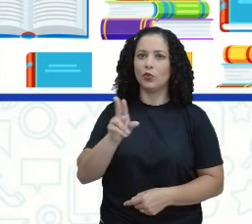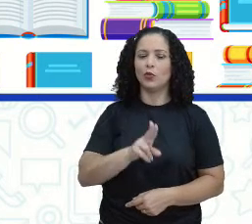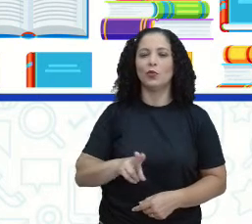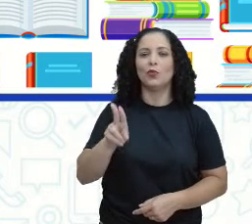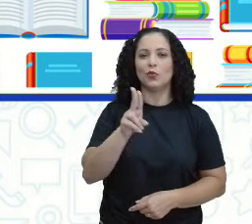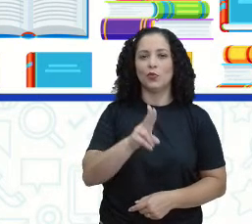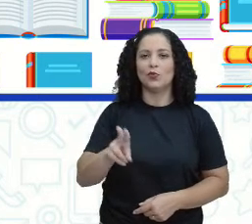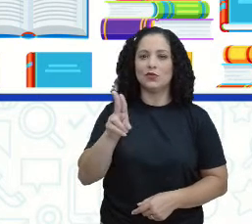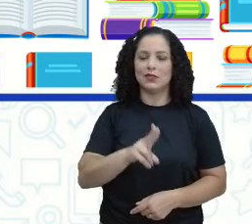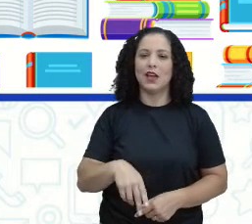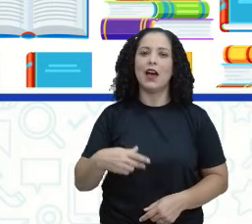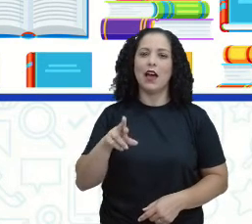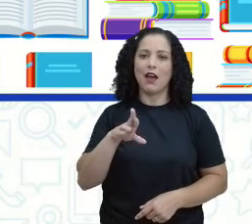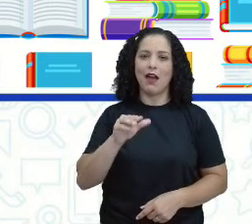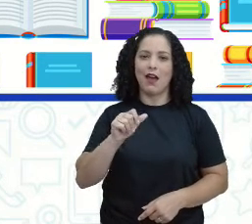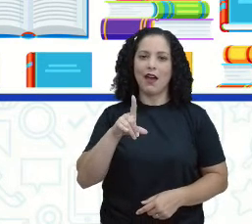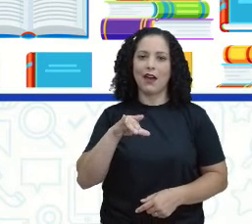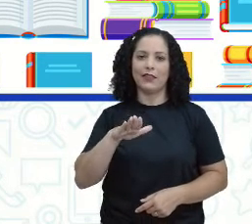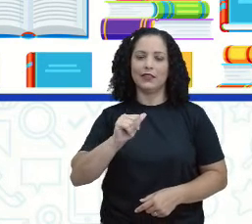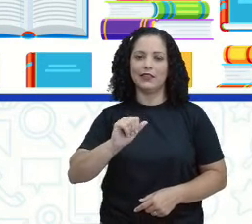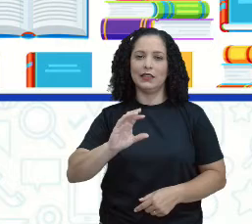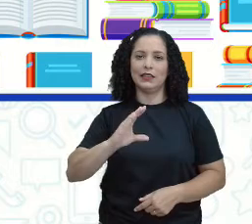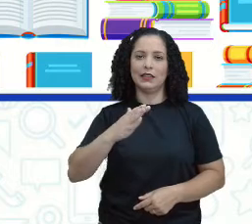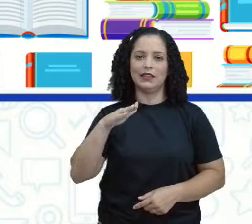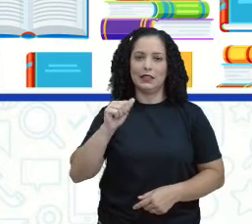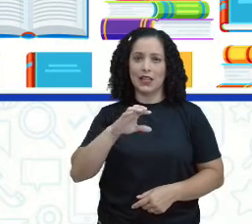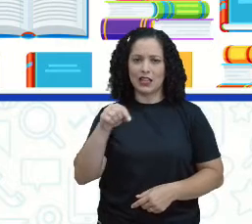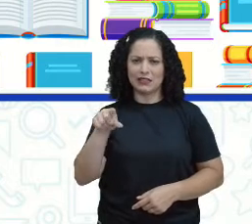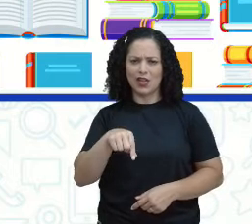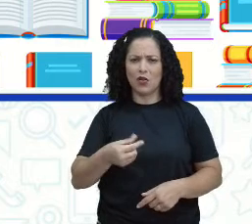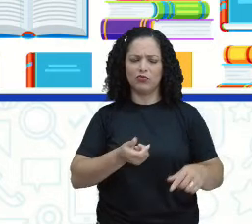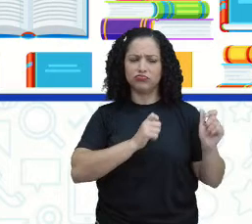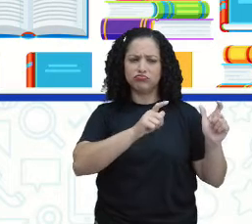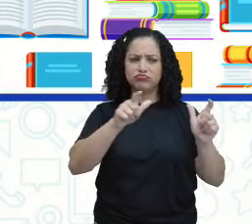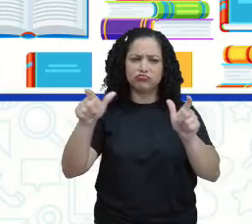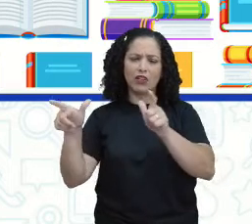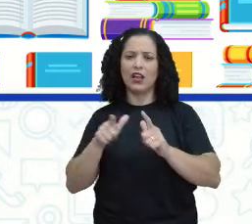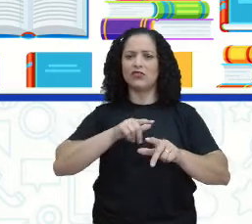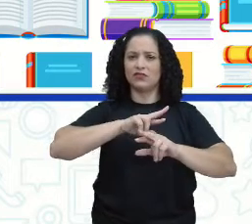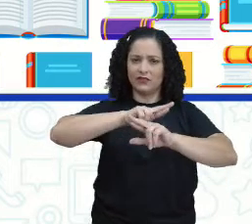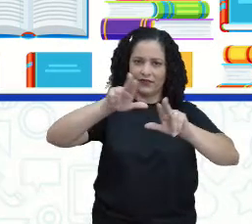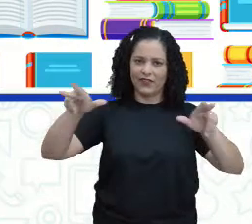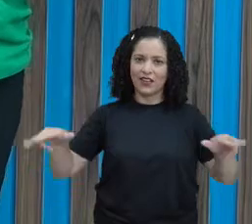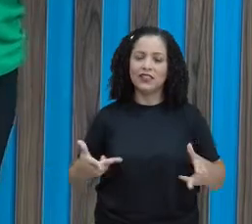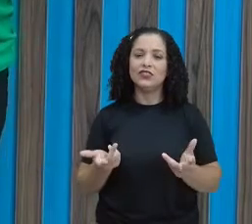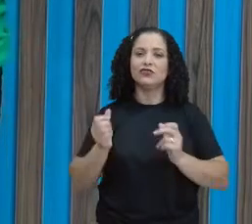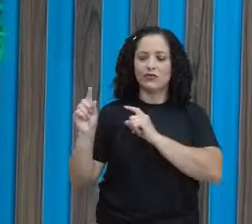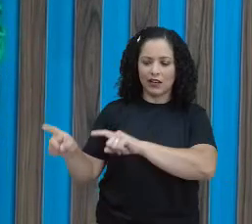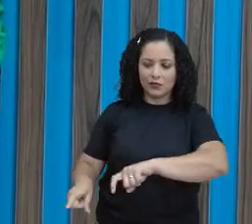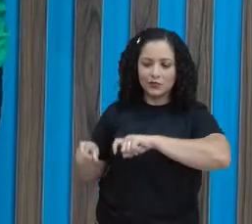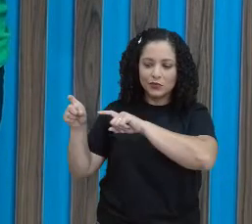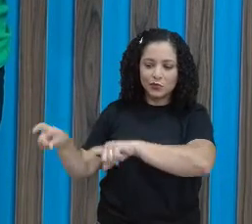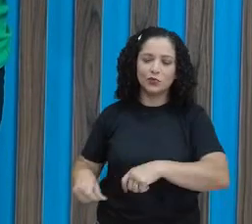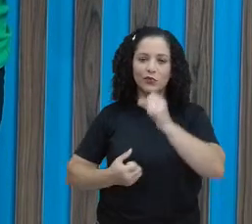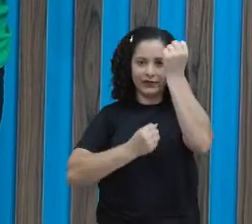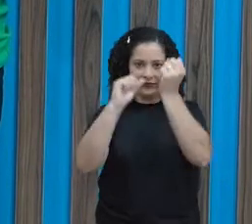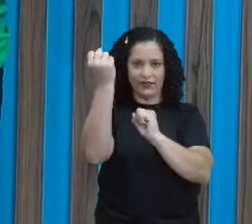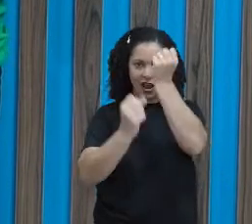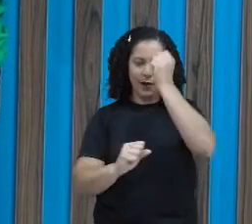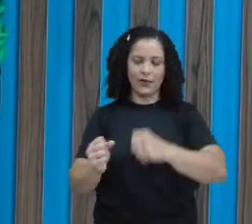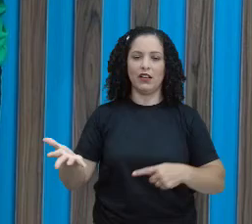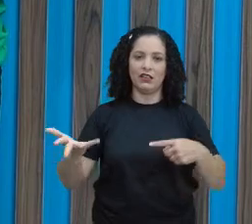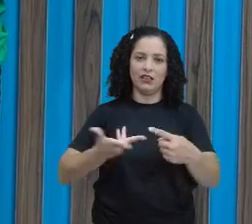nos diagnósticos, radiação na indústria e também na agricultura. Logicamente que nós damos